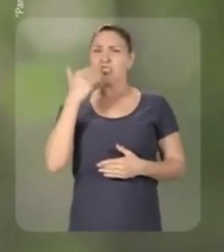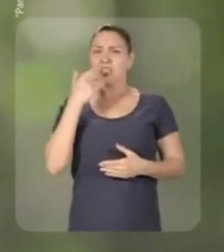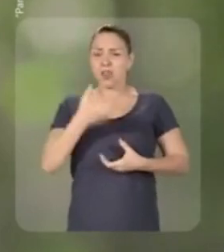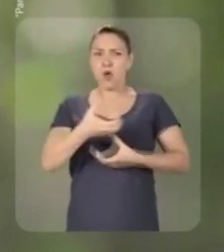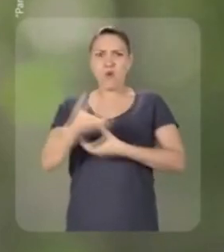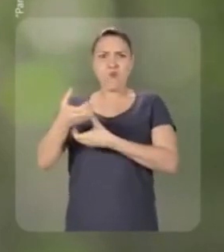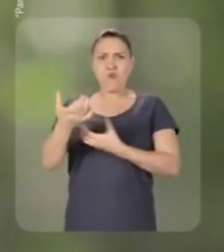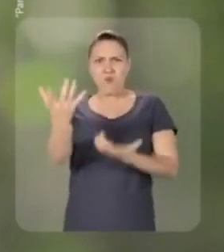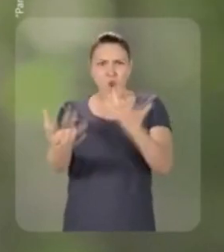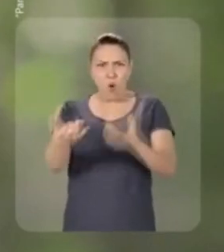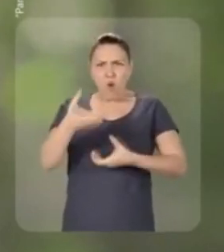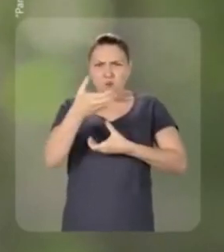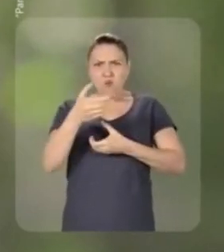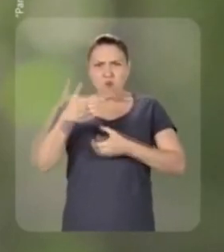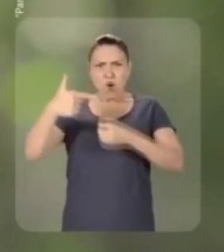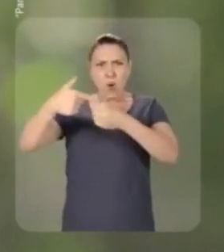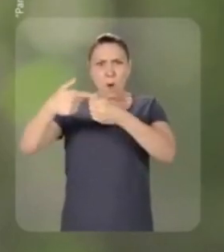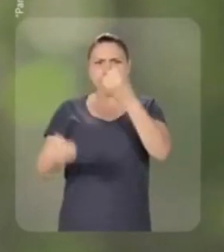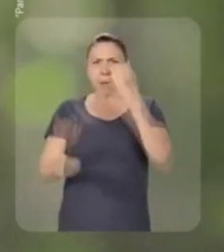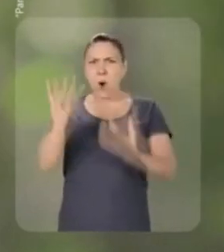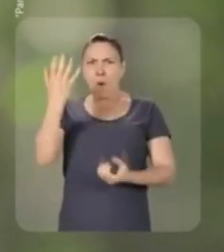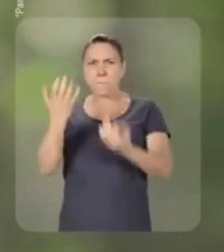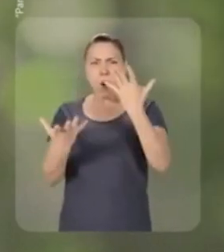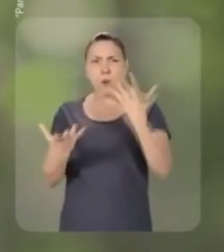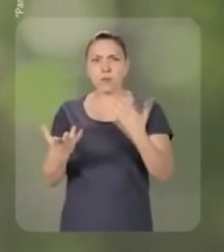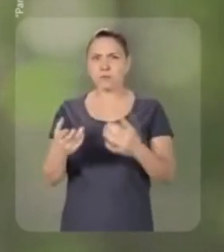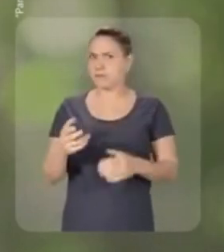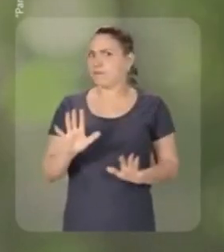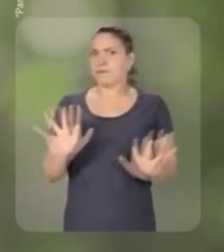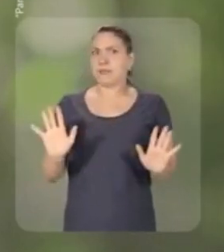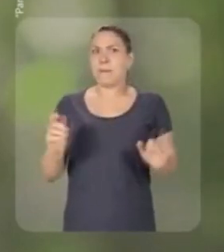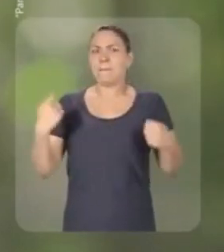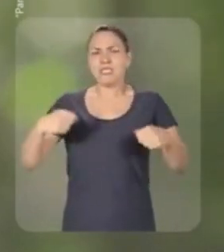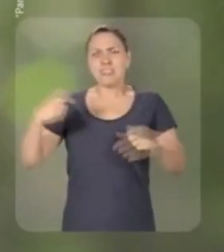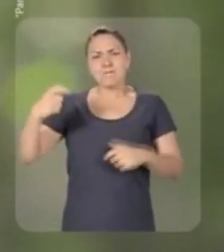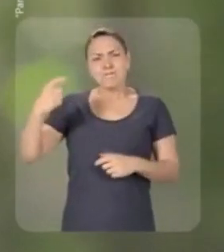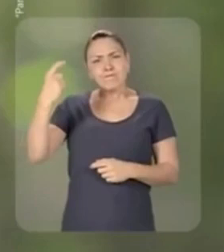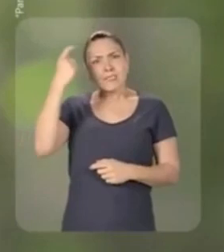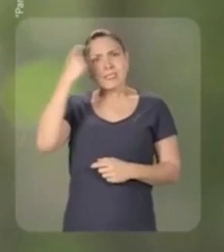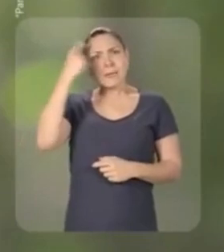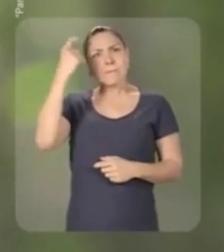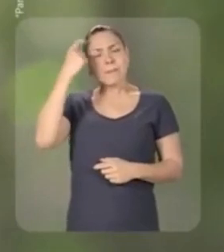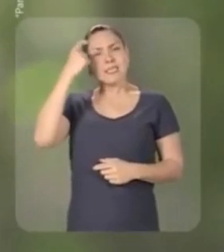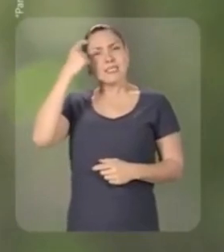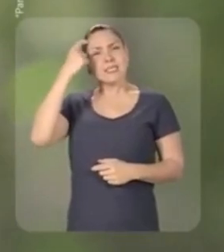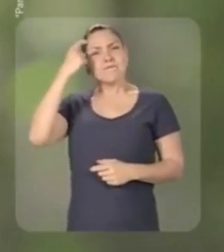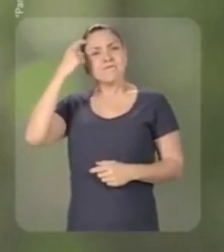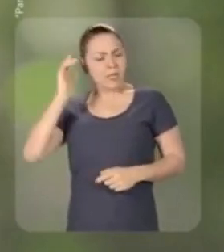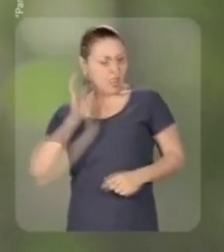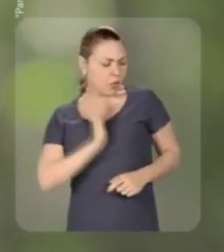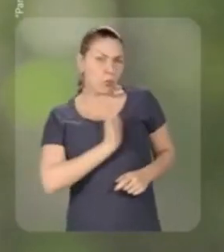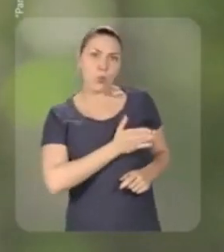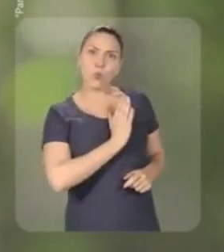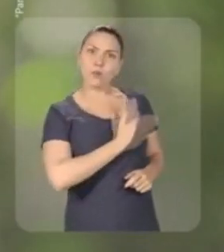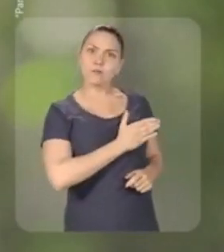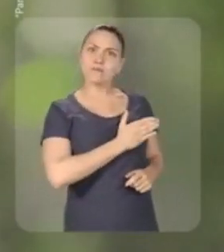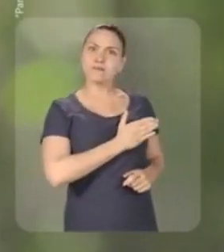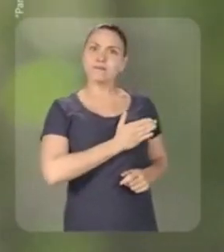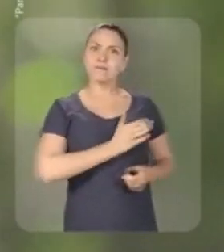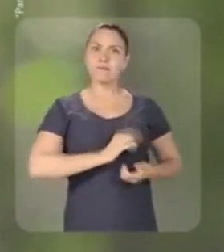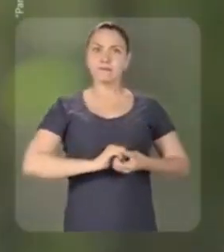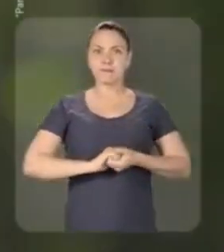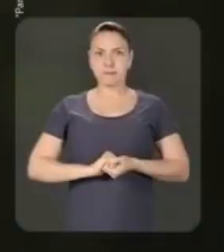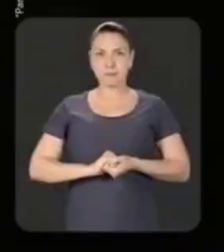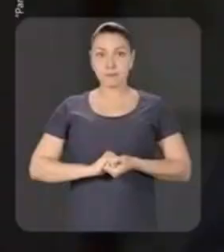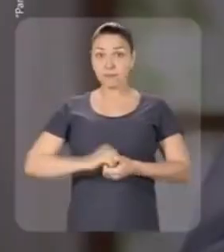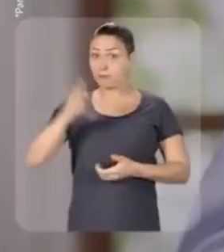incêndio não se apaga com gasolina. Mais do que nunca, é hora de cabeça e, sobretudo, de